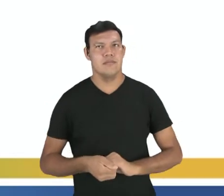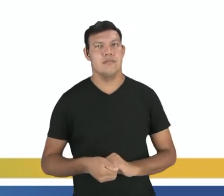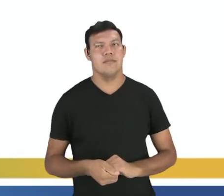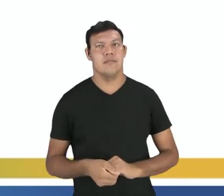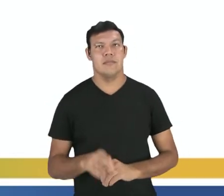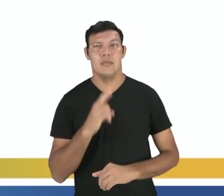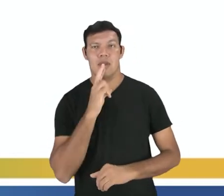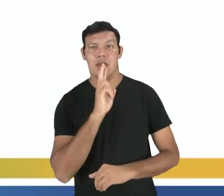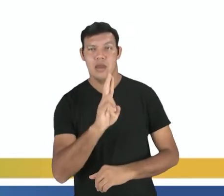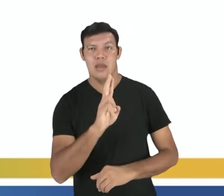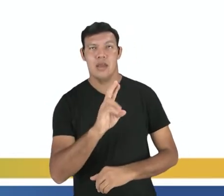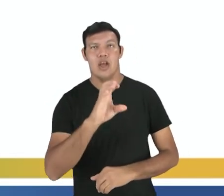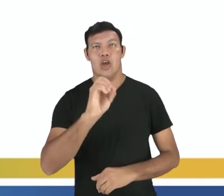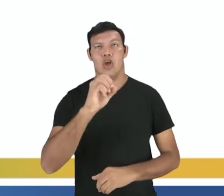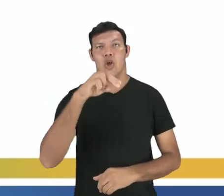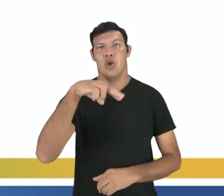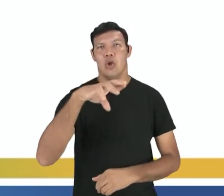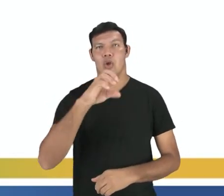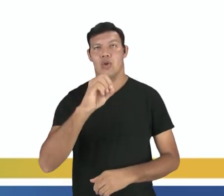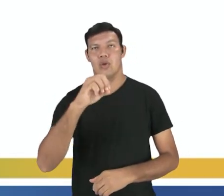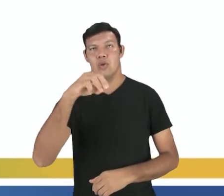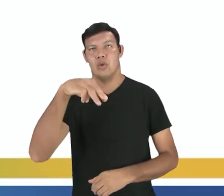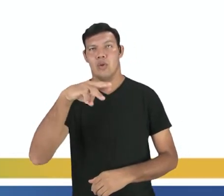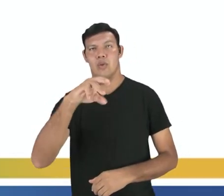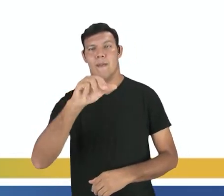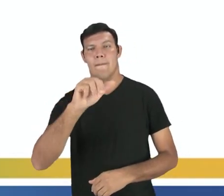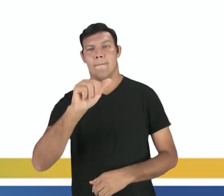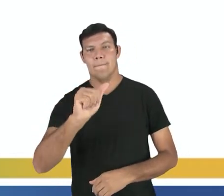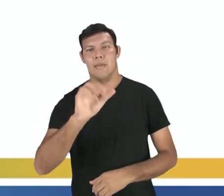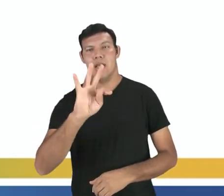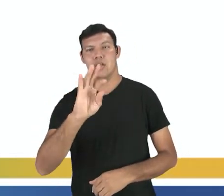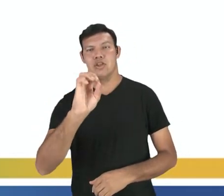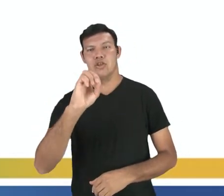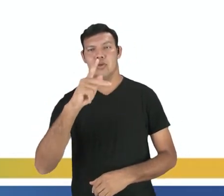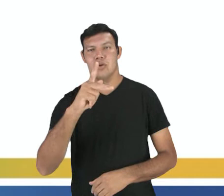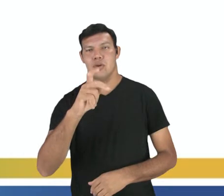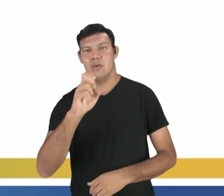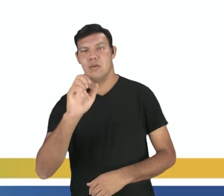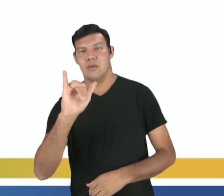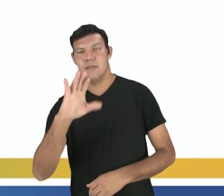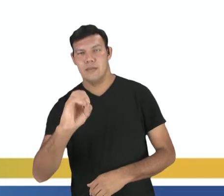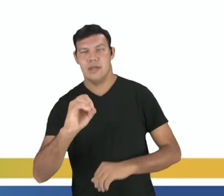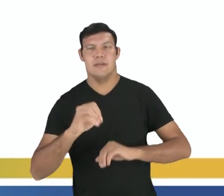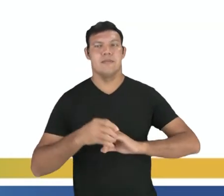Nós temos a onomatopeia sendo representada nessa imagem.